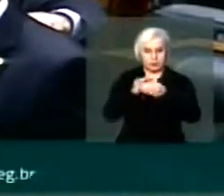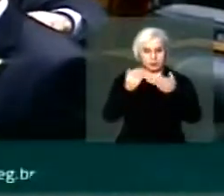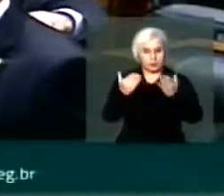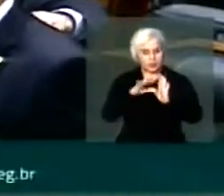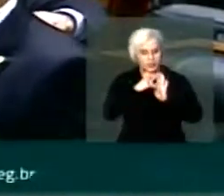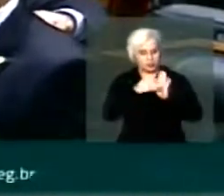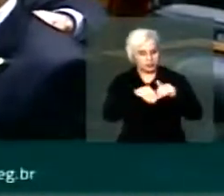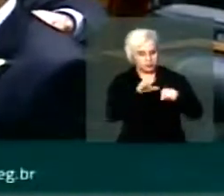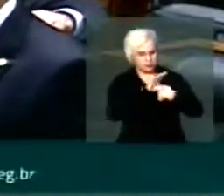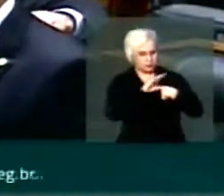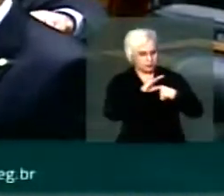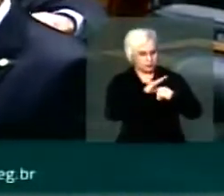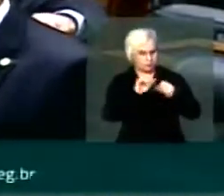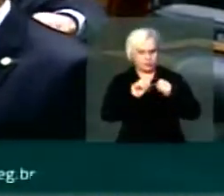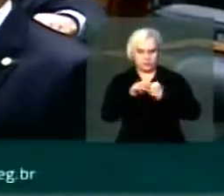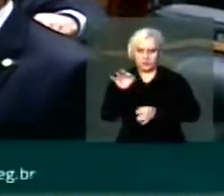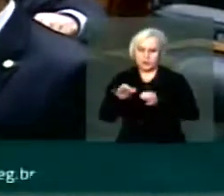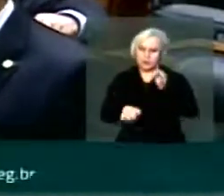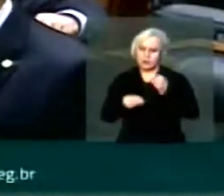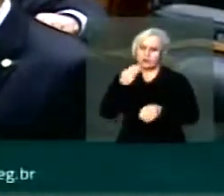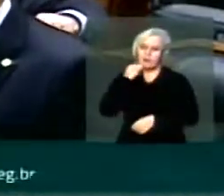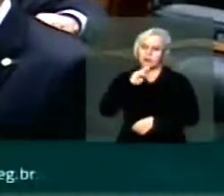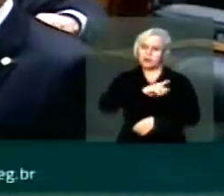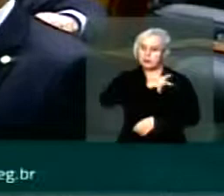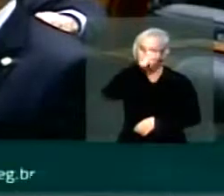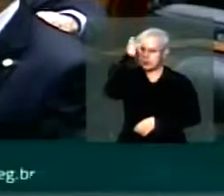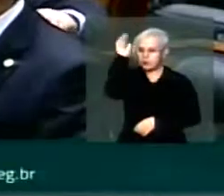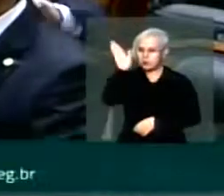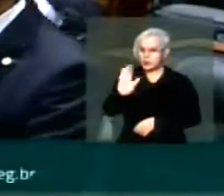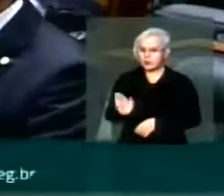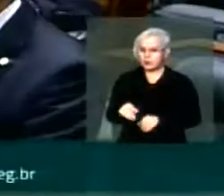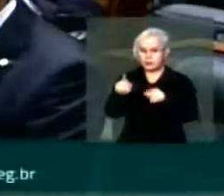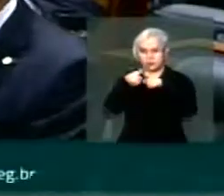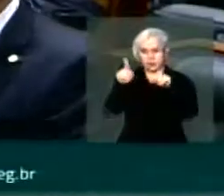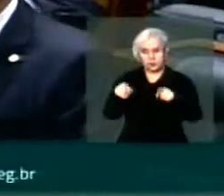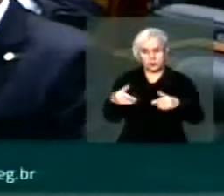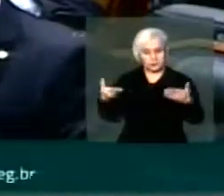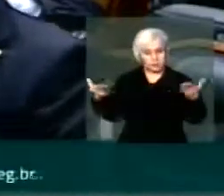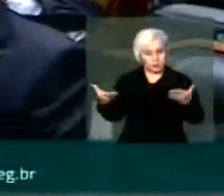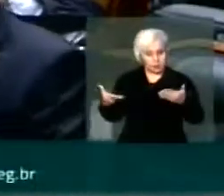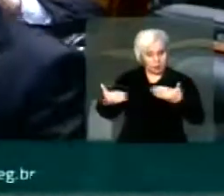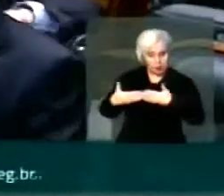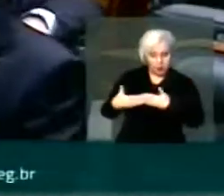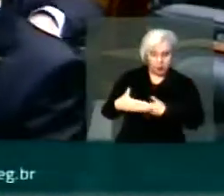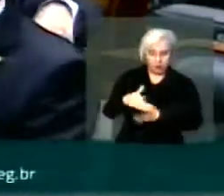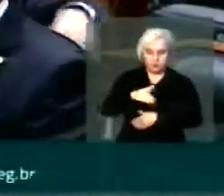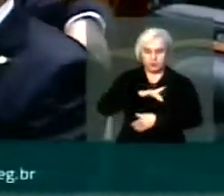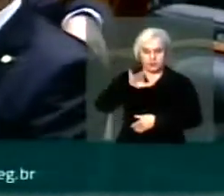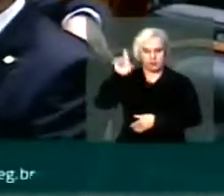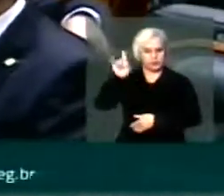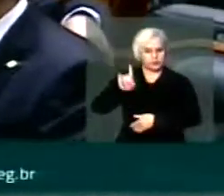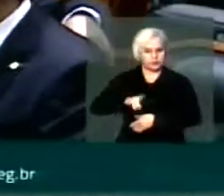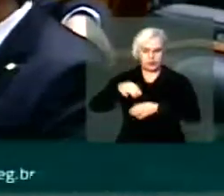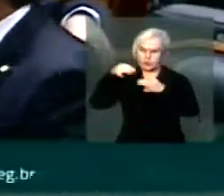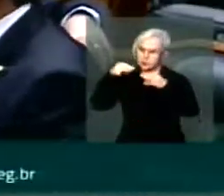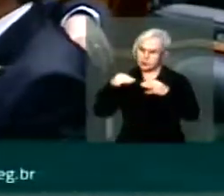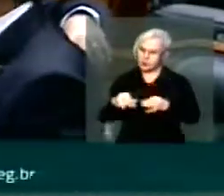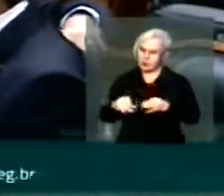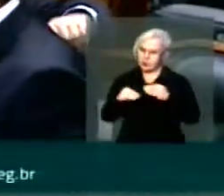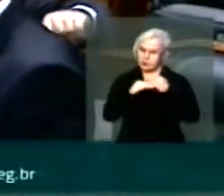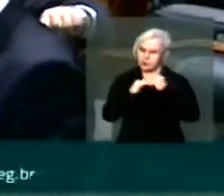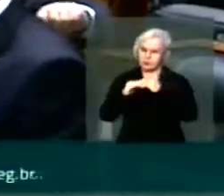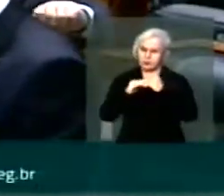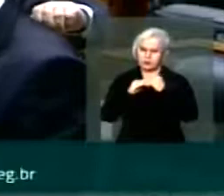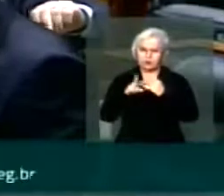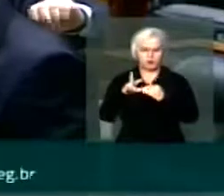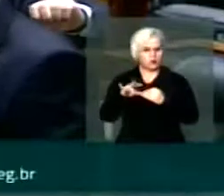faz justiça a milhares de brasileiros, servidores públicos, que passam a gozar de um direito absolutamente justo, que não